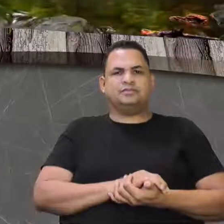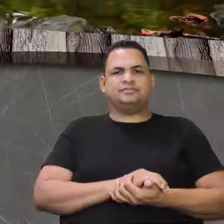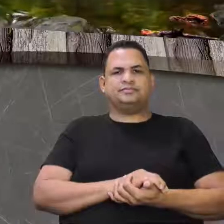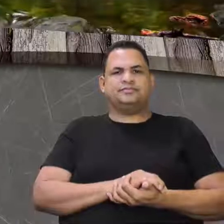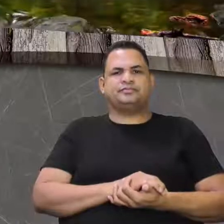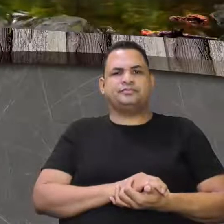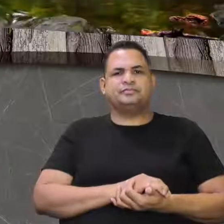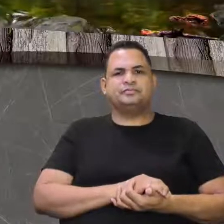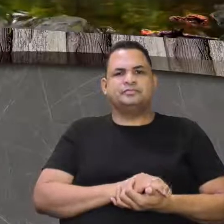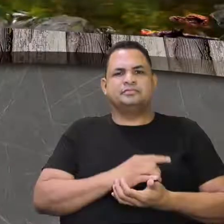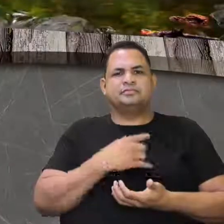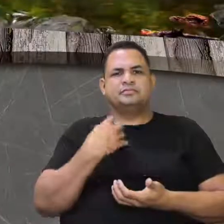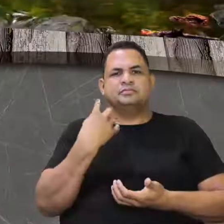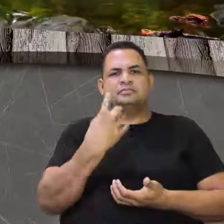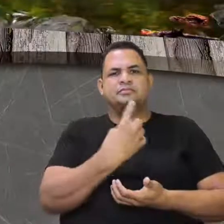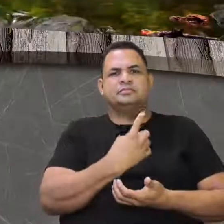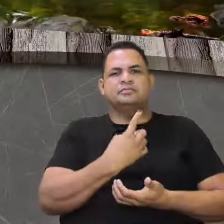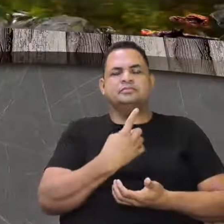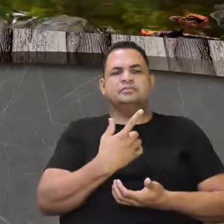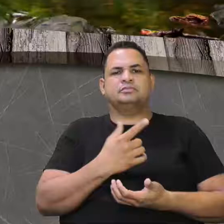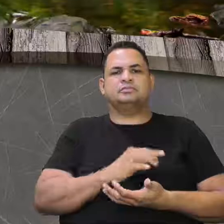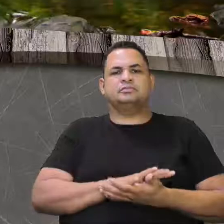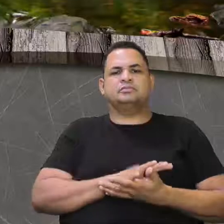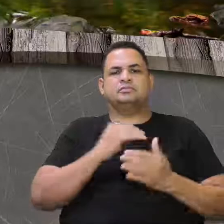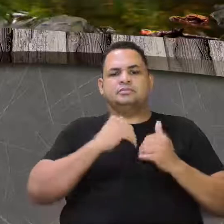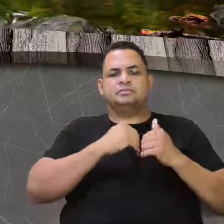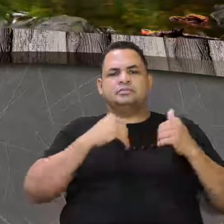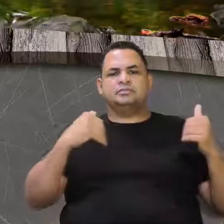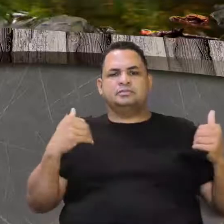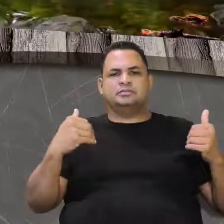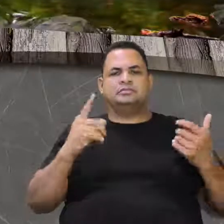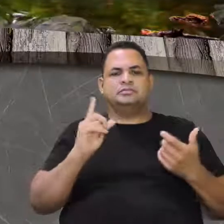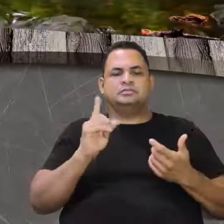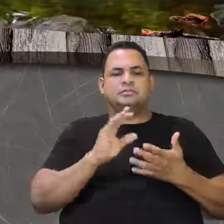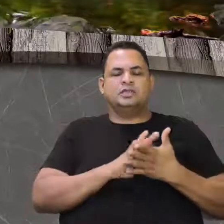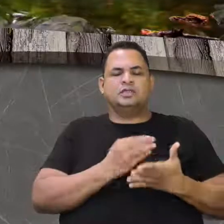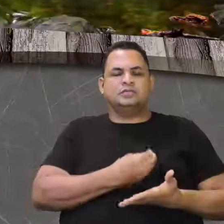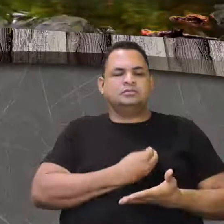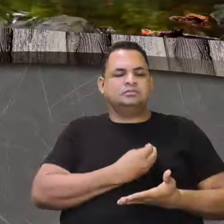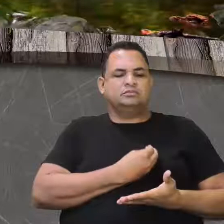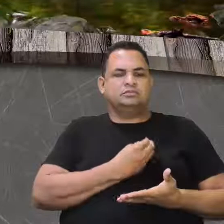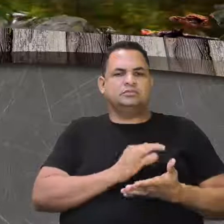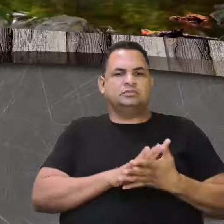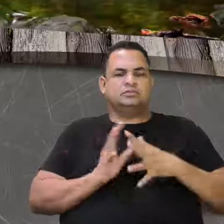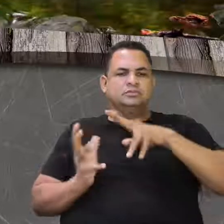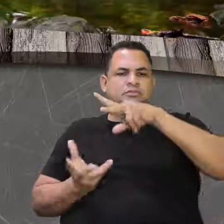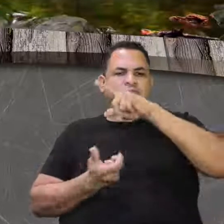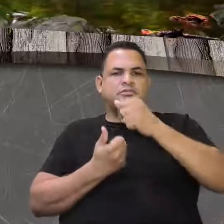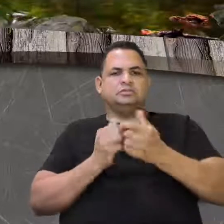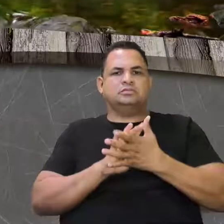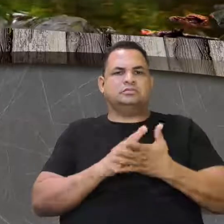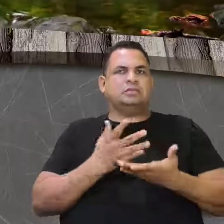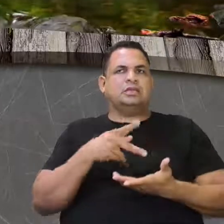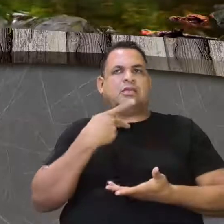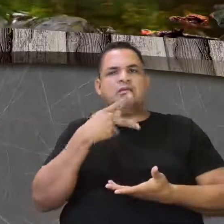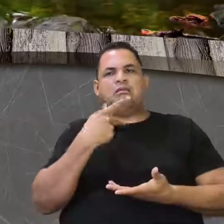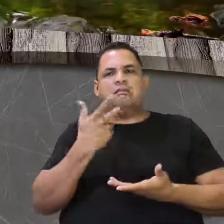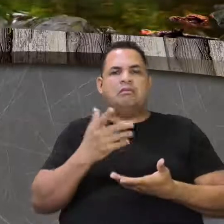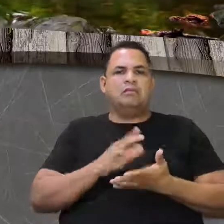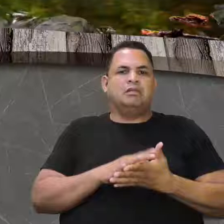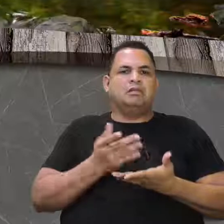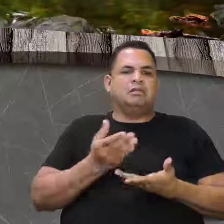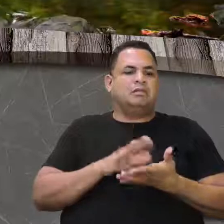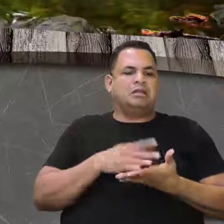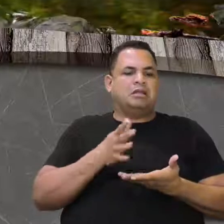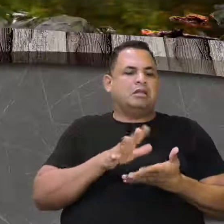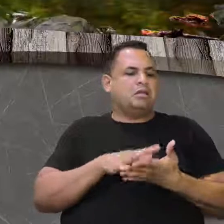interligados. Nós não estamos isolados, nós não vivemos isolados nesse planeta. Então não vem com essa conversa de dizer que o que eu